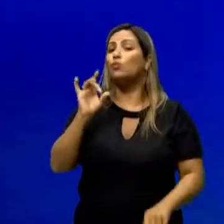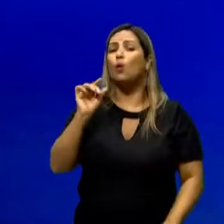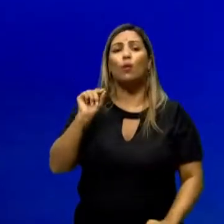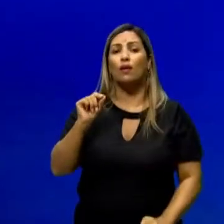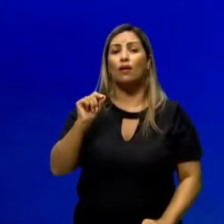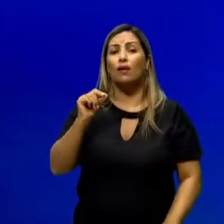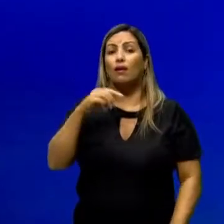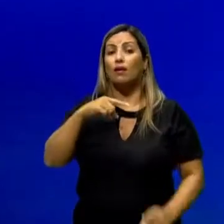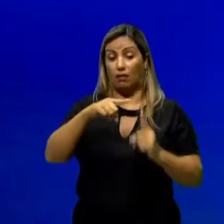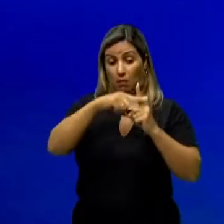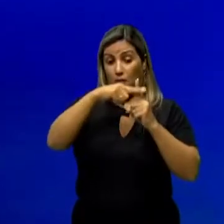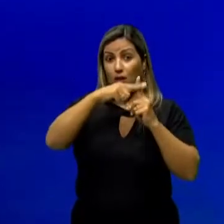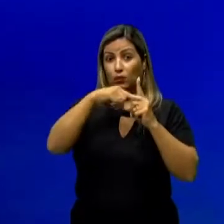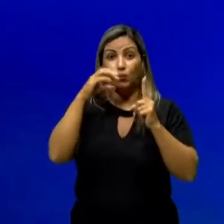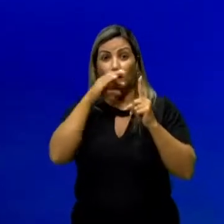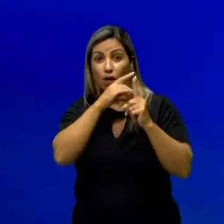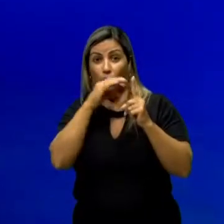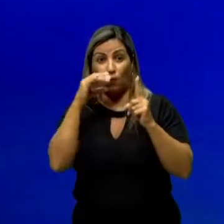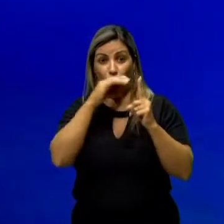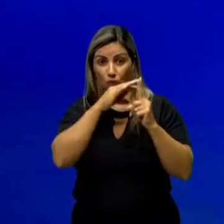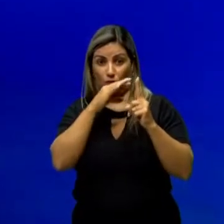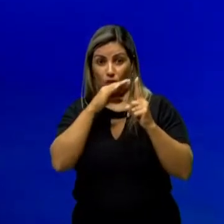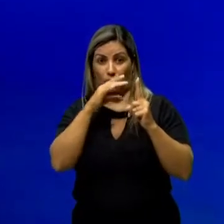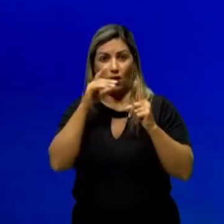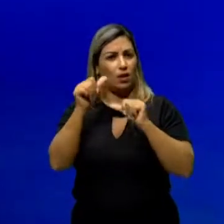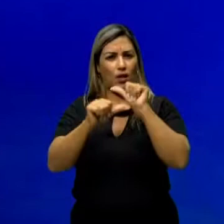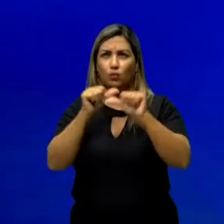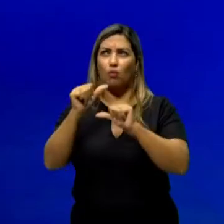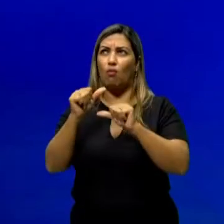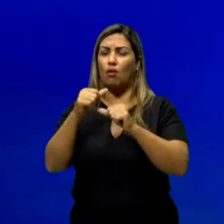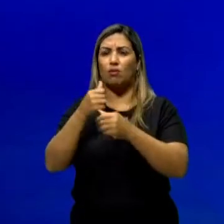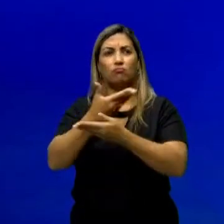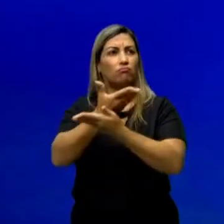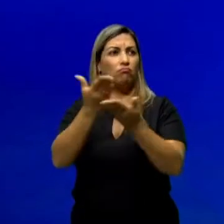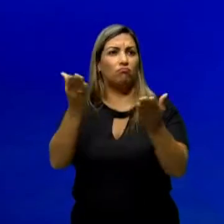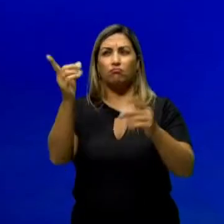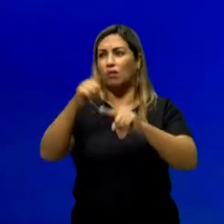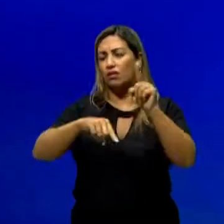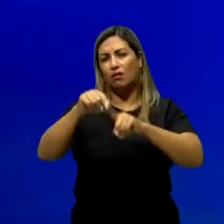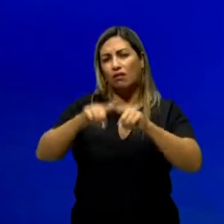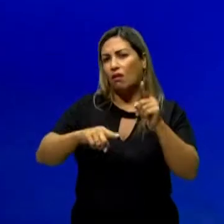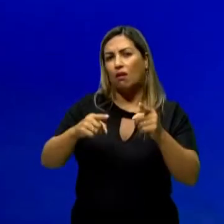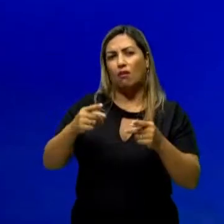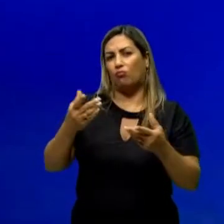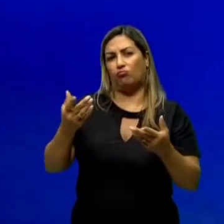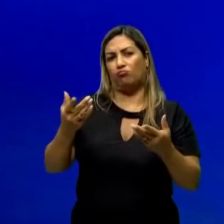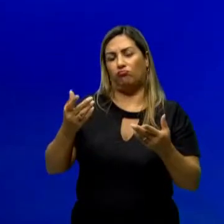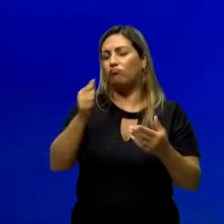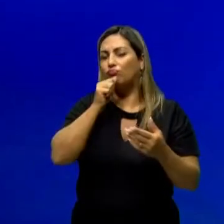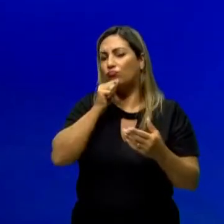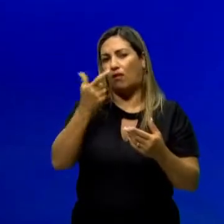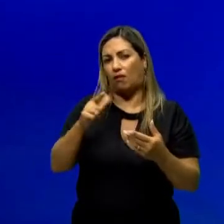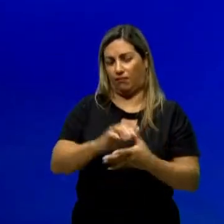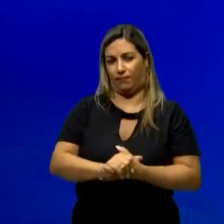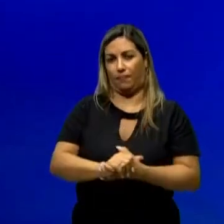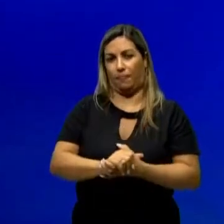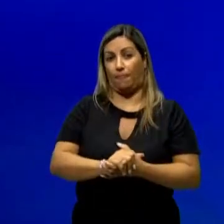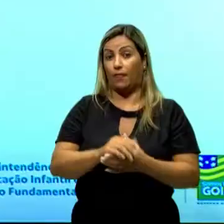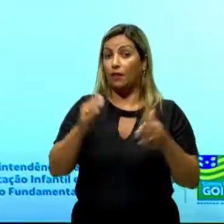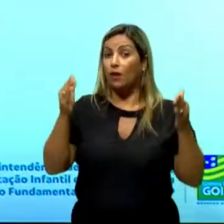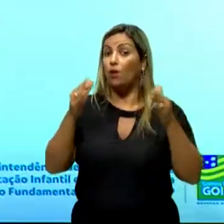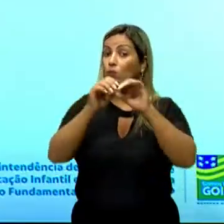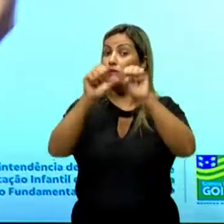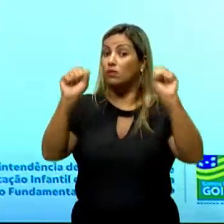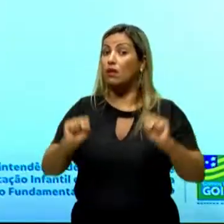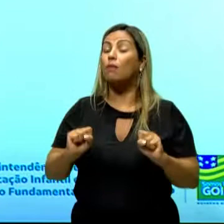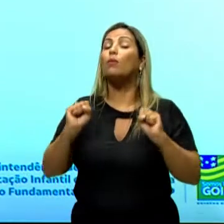da temperatura, do calor, e não troca, propriamente dito, material ou a matéria. Portanto, trata-se de um